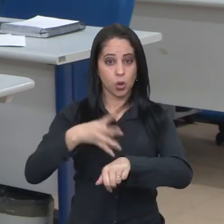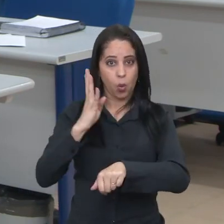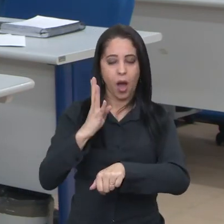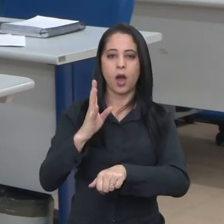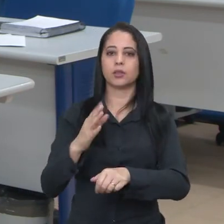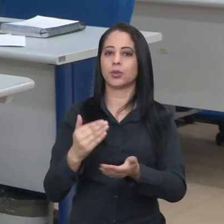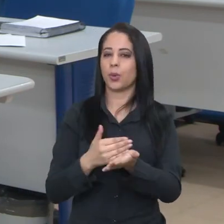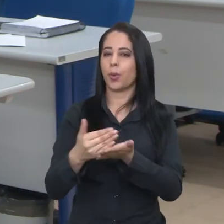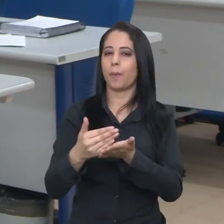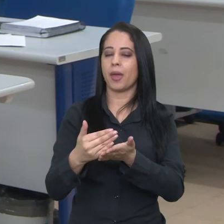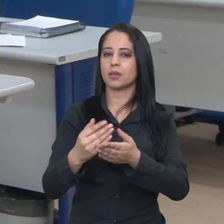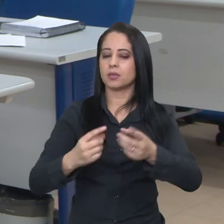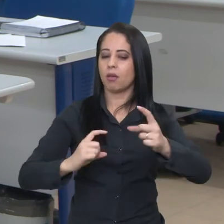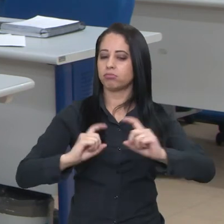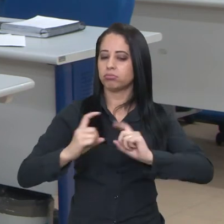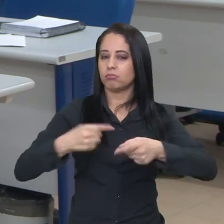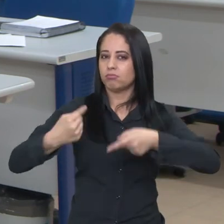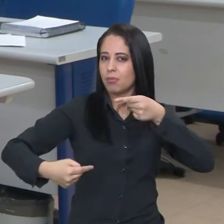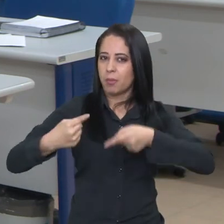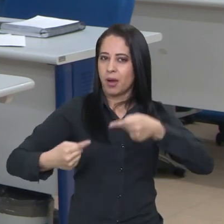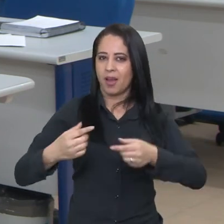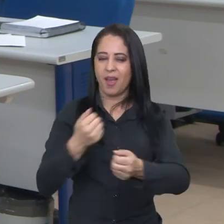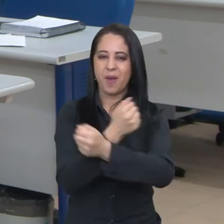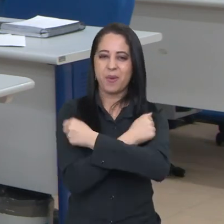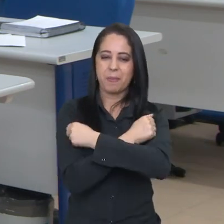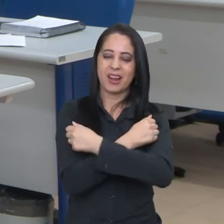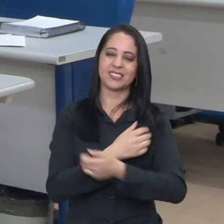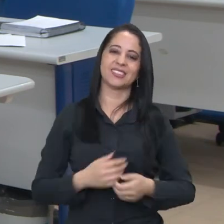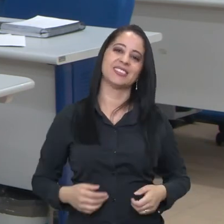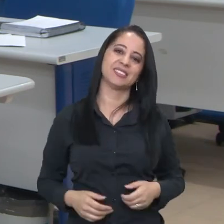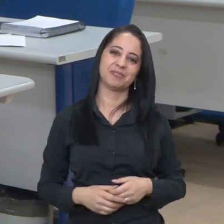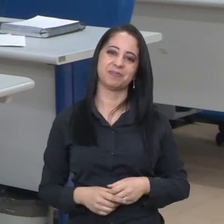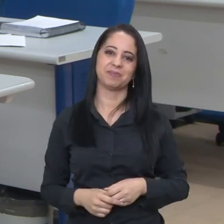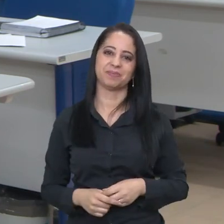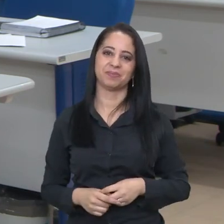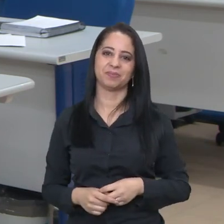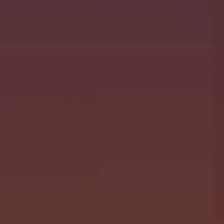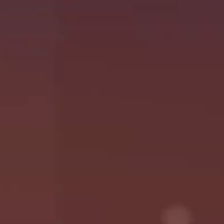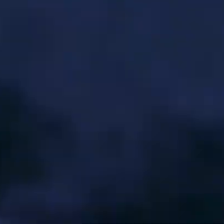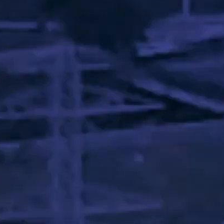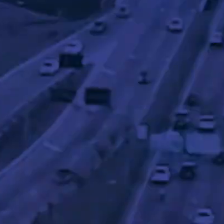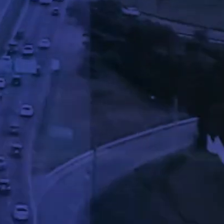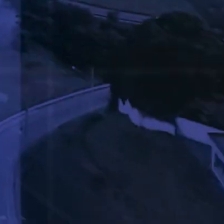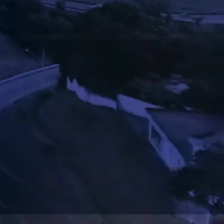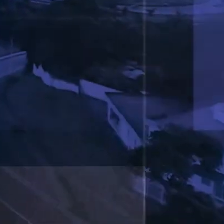Um pouquinho mais tarde, às 4h, a gente começa a transmissão da sessão de hoje. Um abraço.